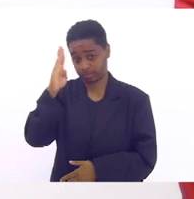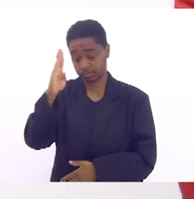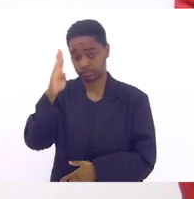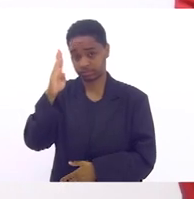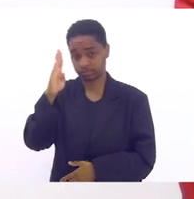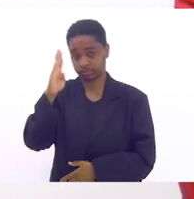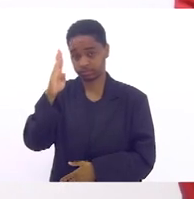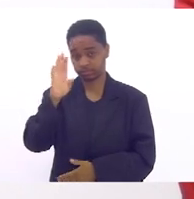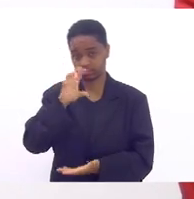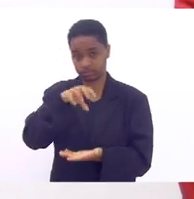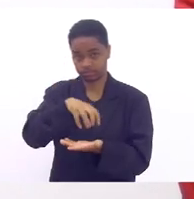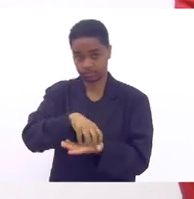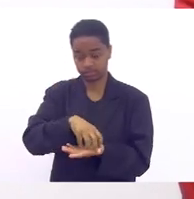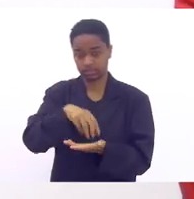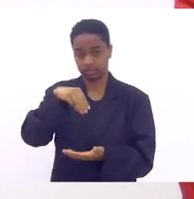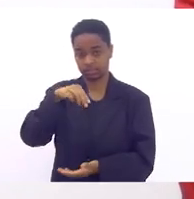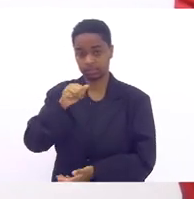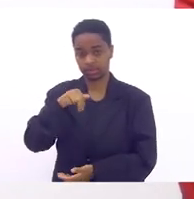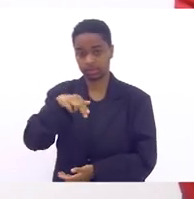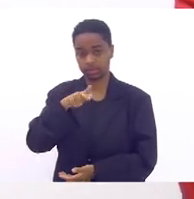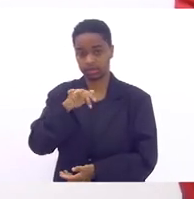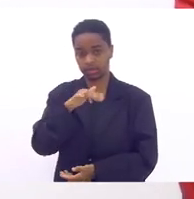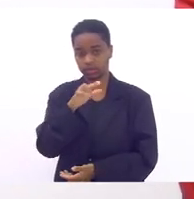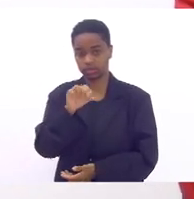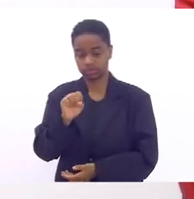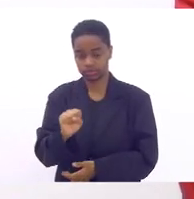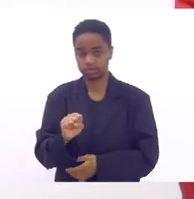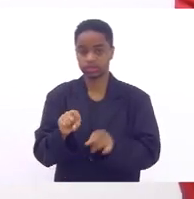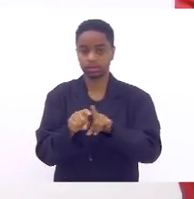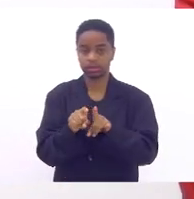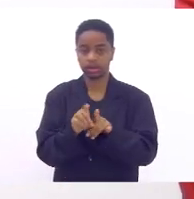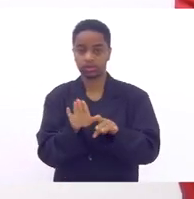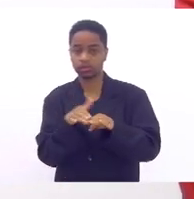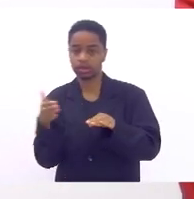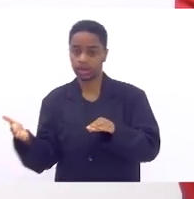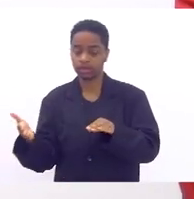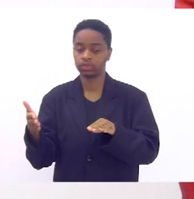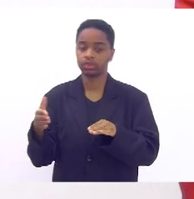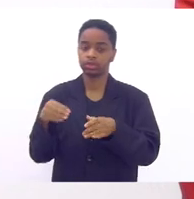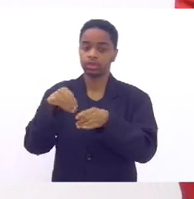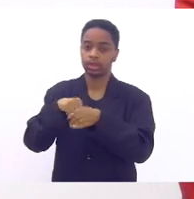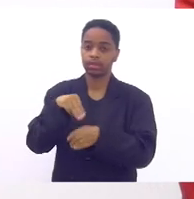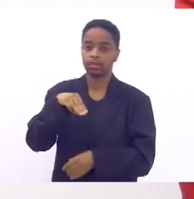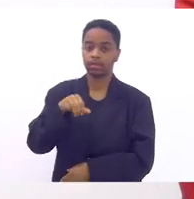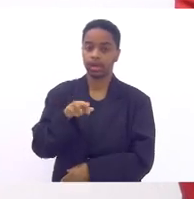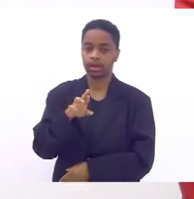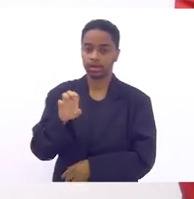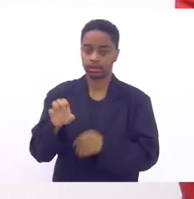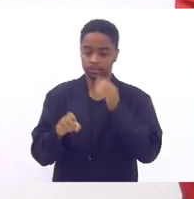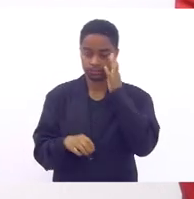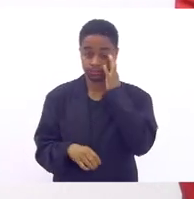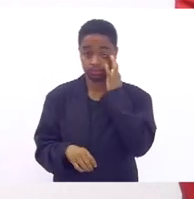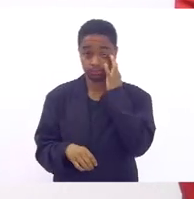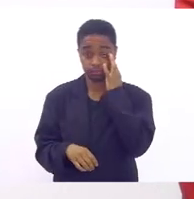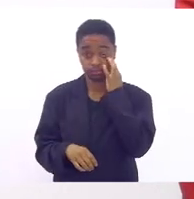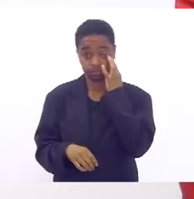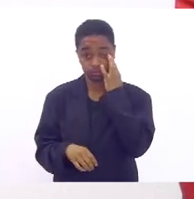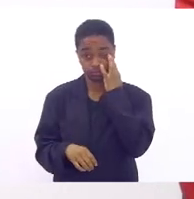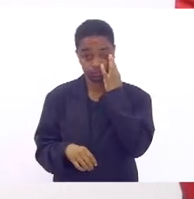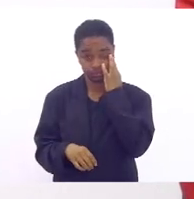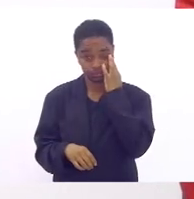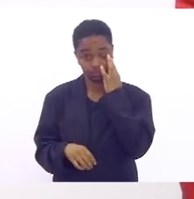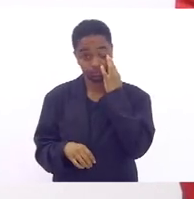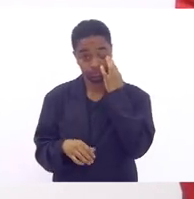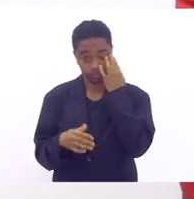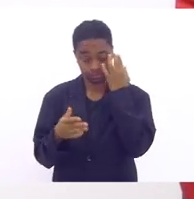eh Campos e Manguinhos e outro Campos ao lado na Favela da Maré excetuando o Nossa unidade de